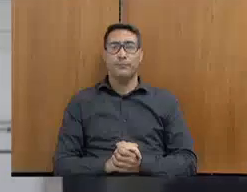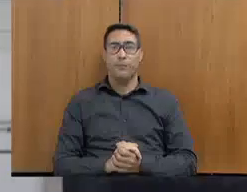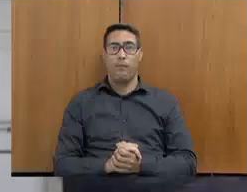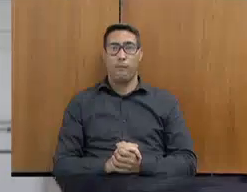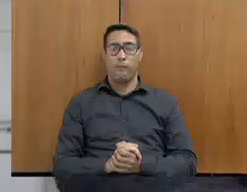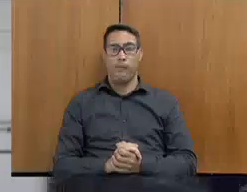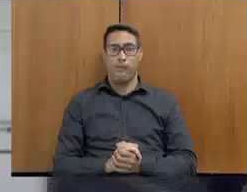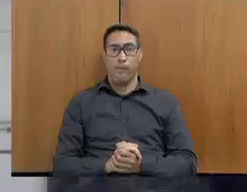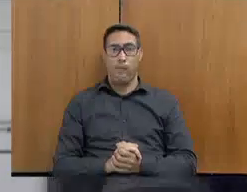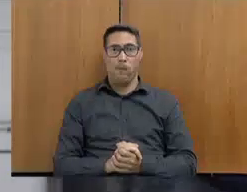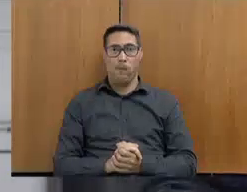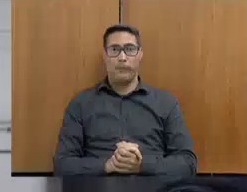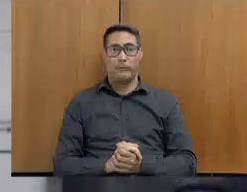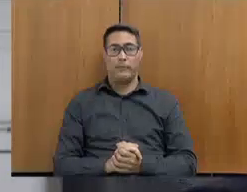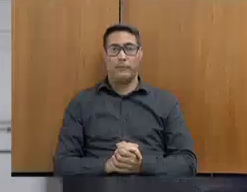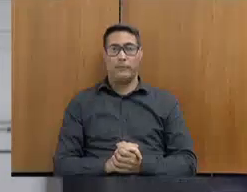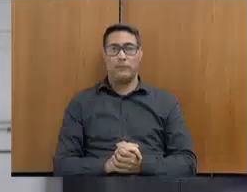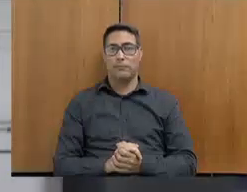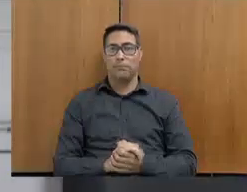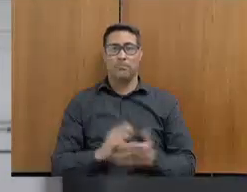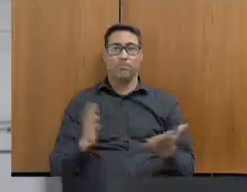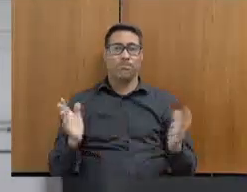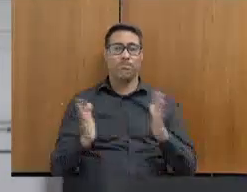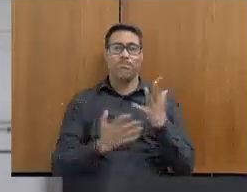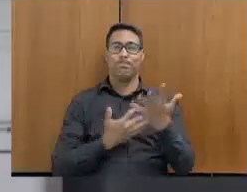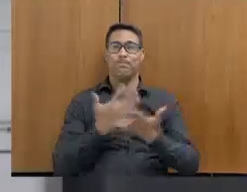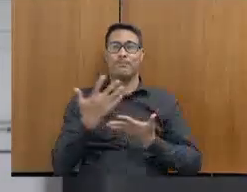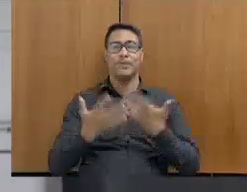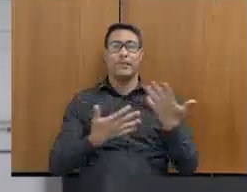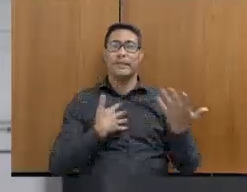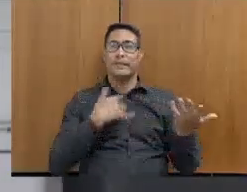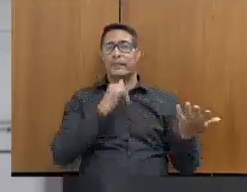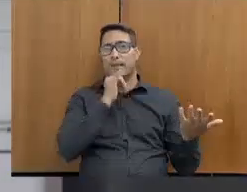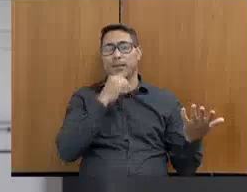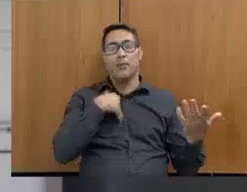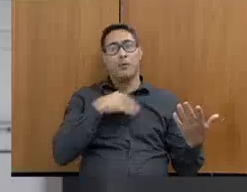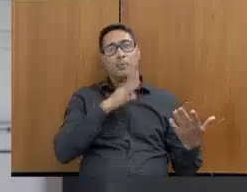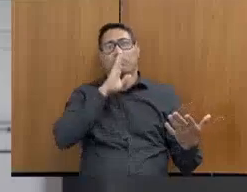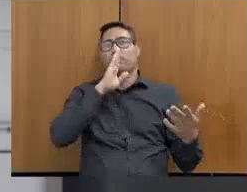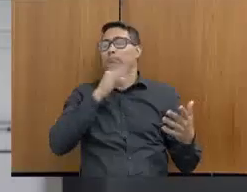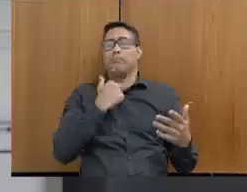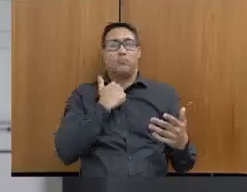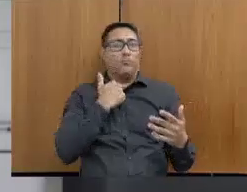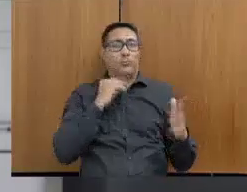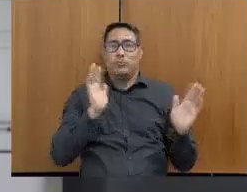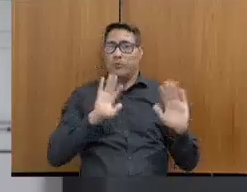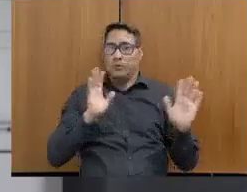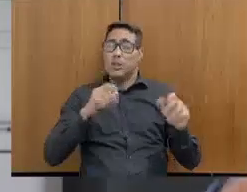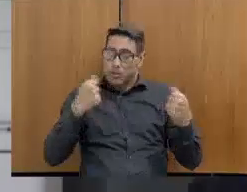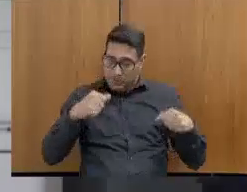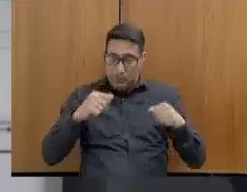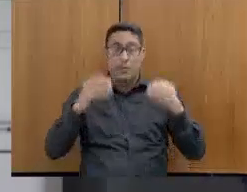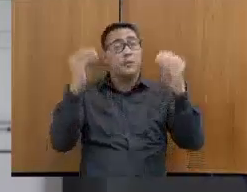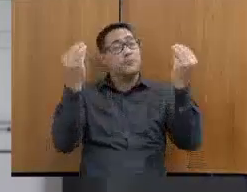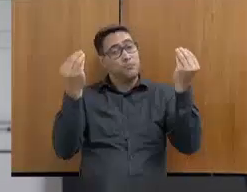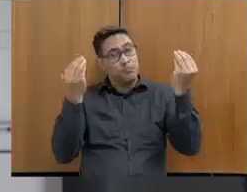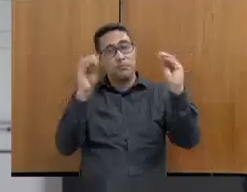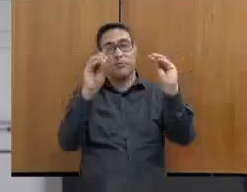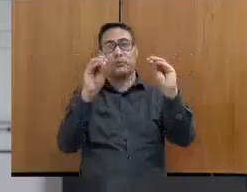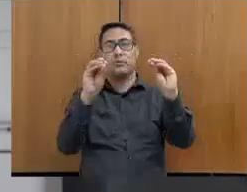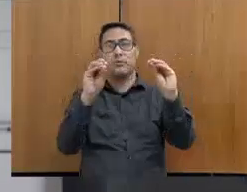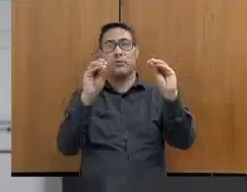Não não posso me furtar de deixar aqui registrado né a preocupação